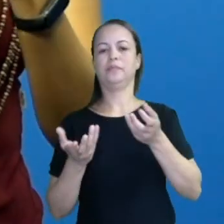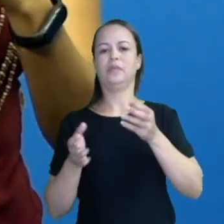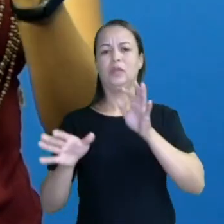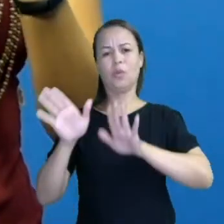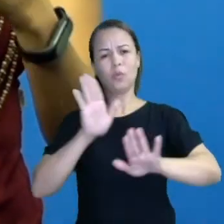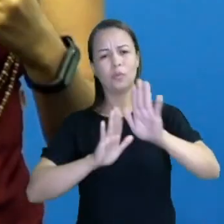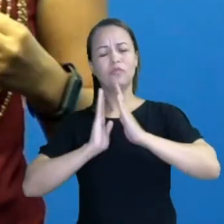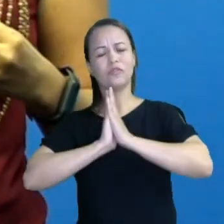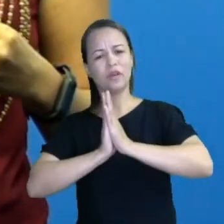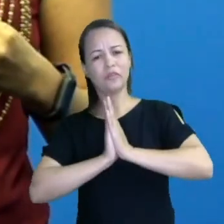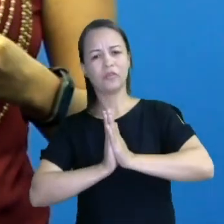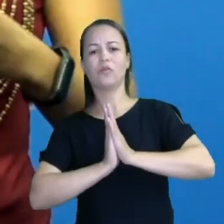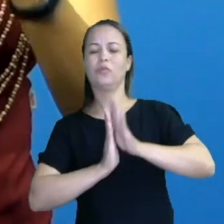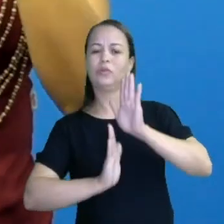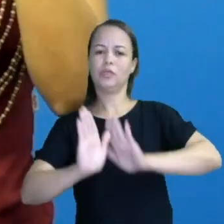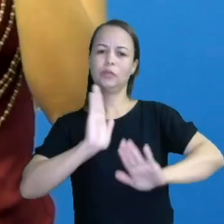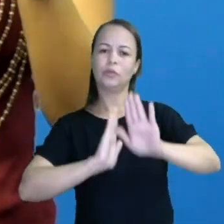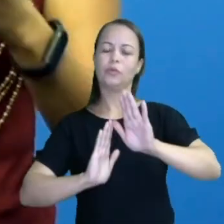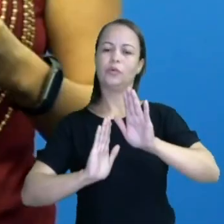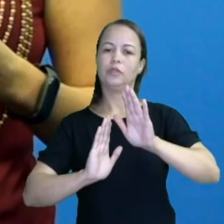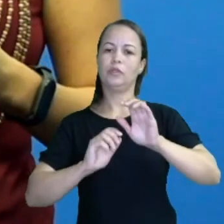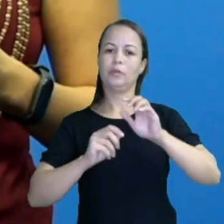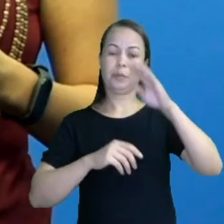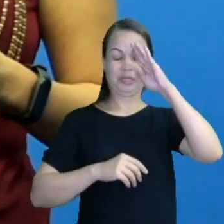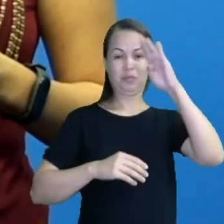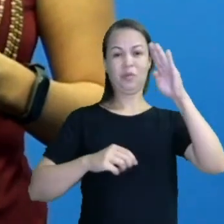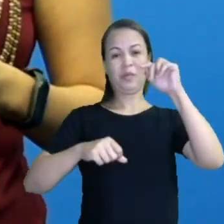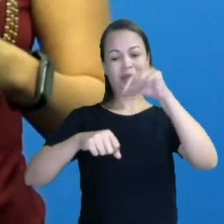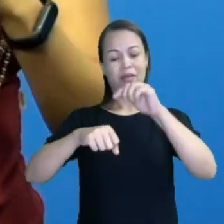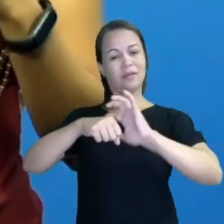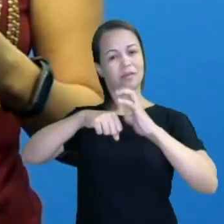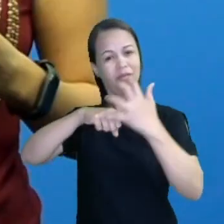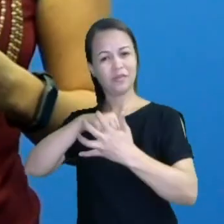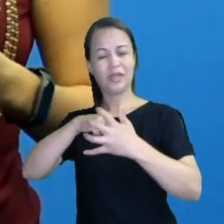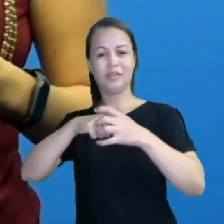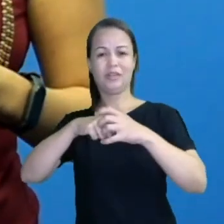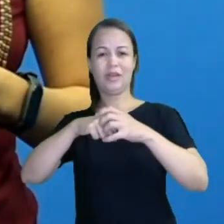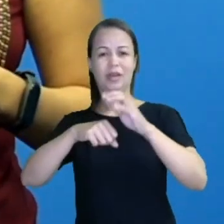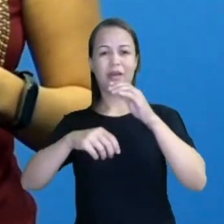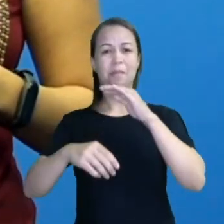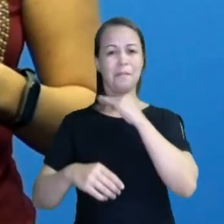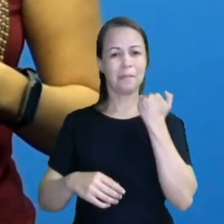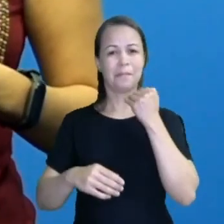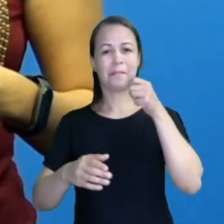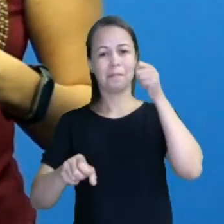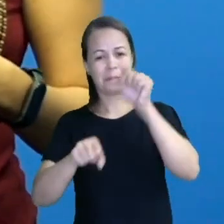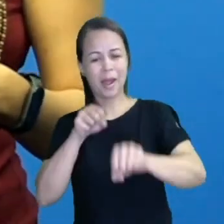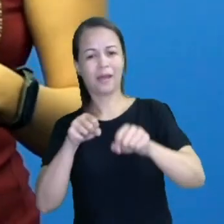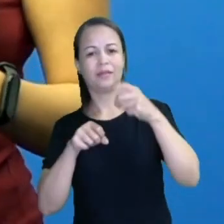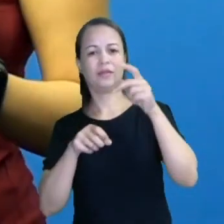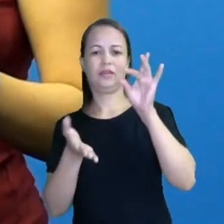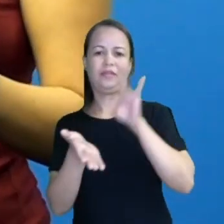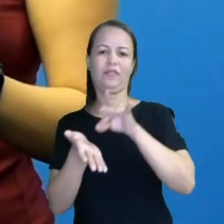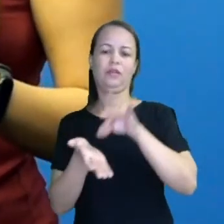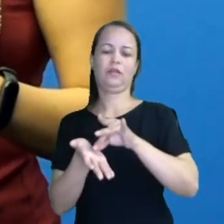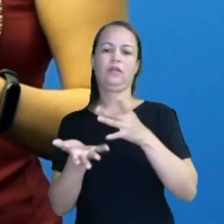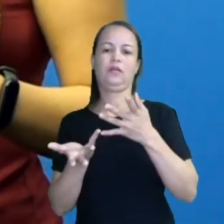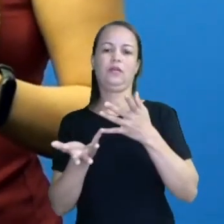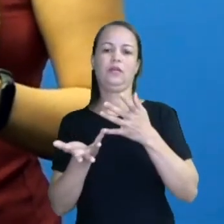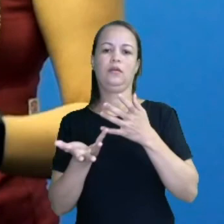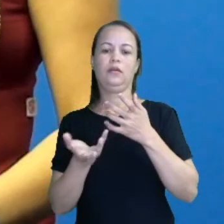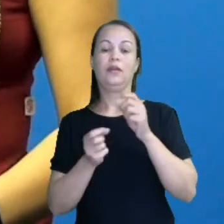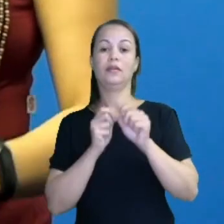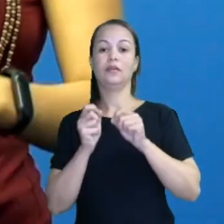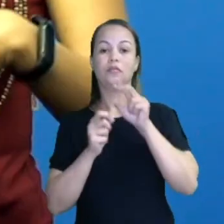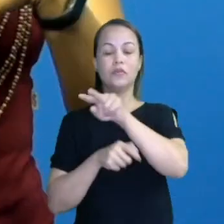cuidem, principalmente para esse vírus. Ele é fatal, certo? Ele mata de verdade. E assim, vocês